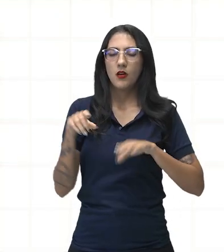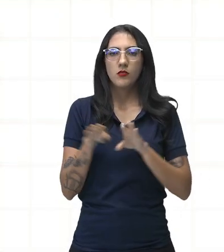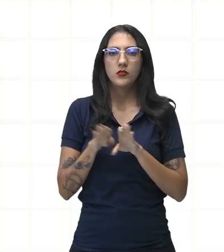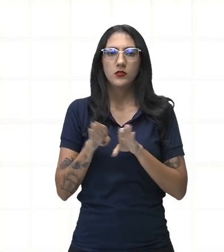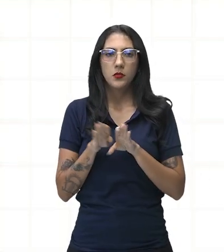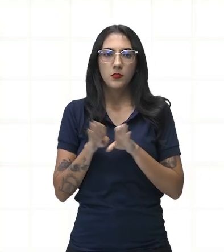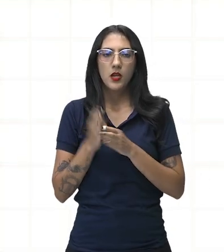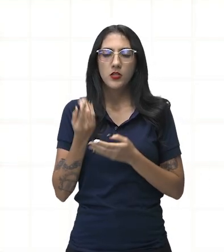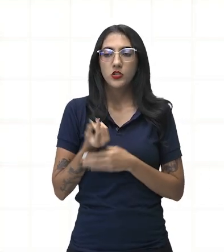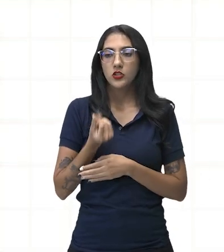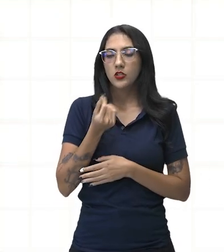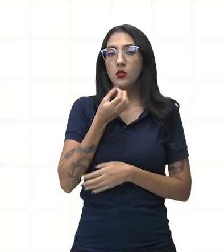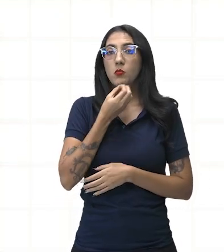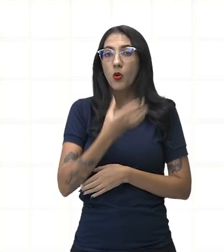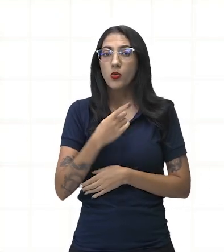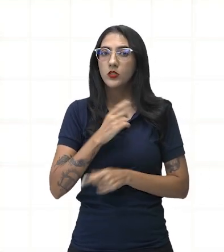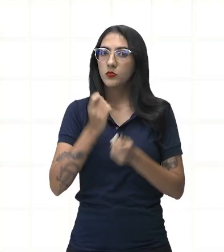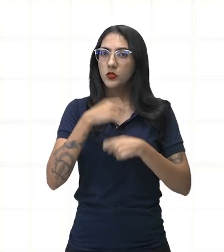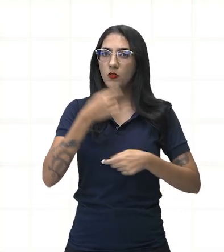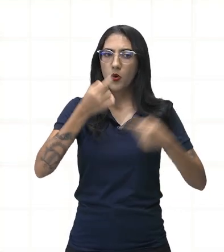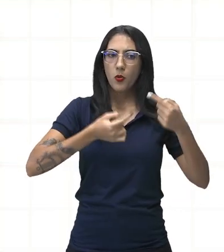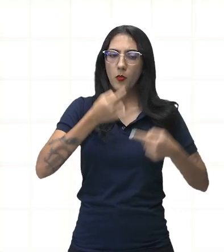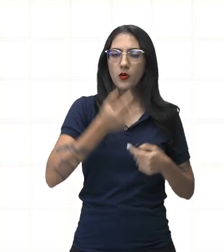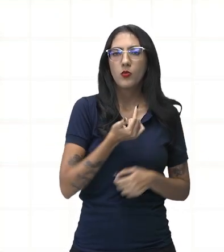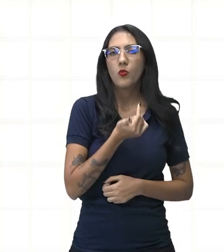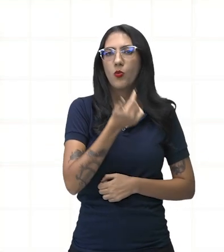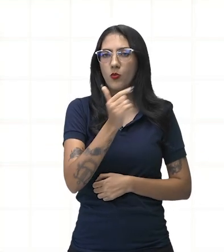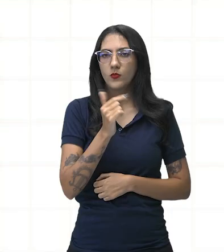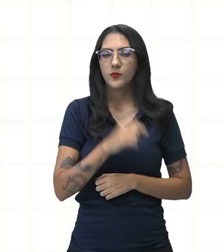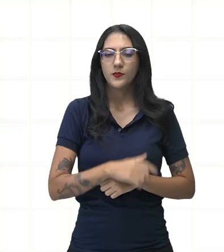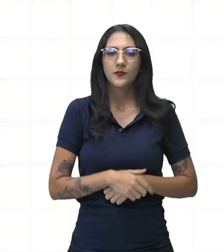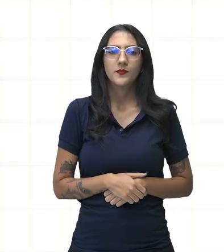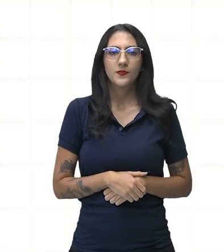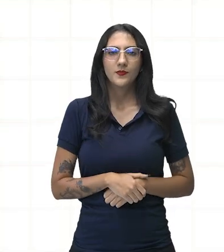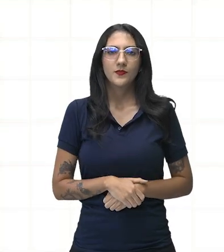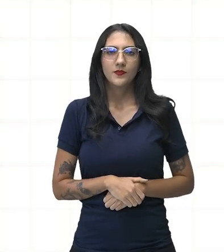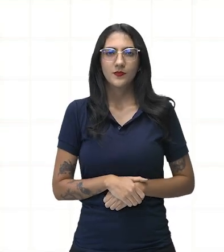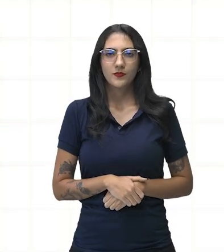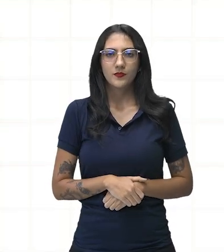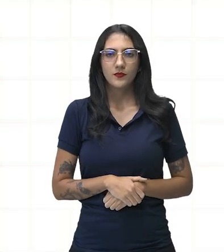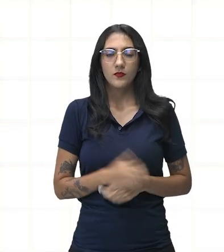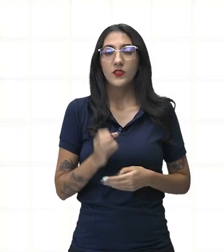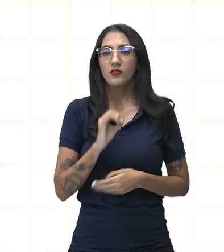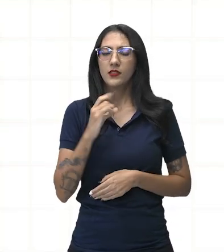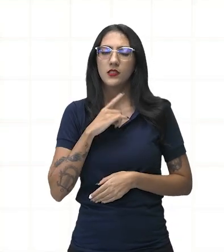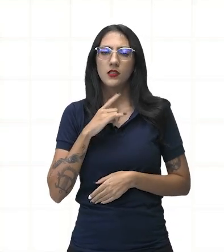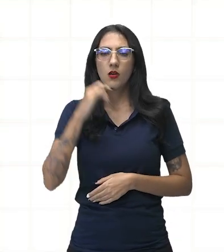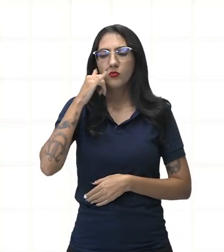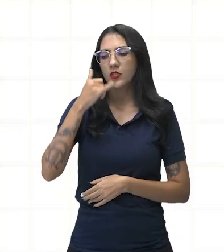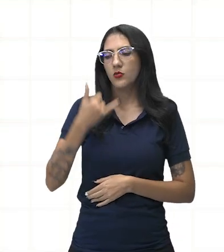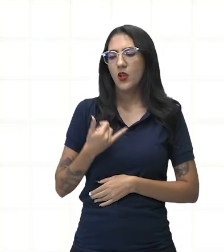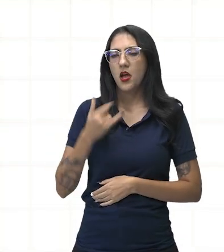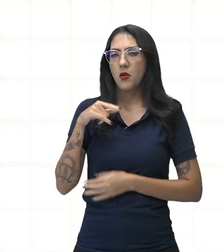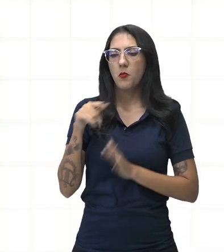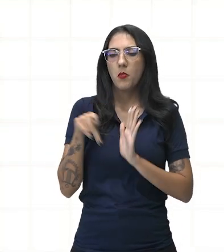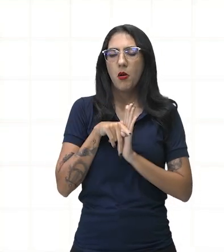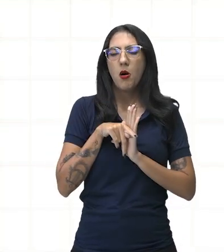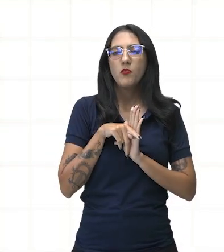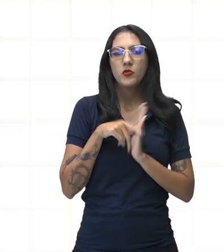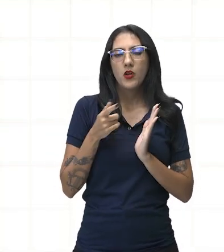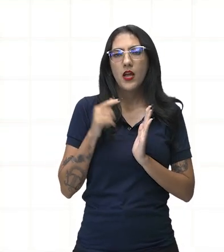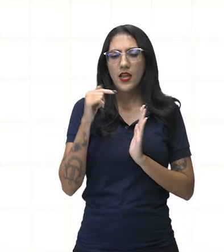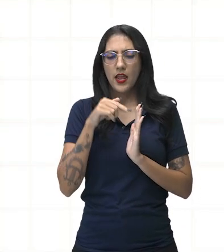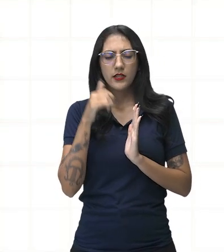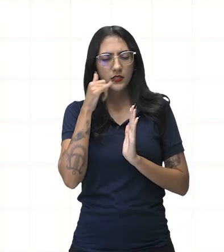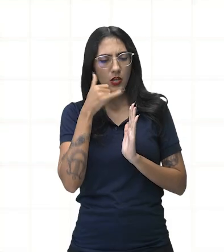preços competitivos, tá? Então, se eu tenho ali um celular de uma determinada marca e aquele